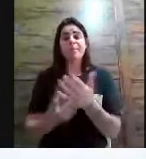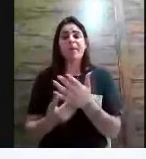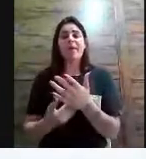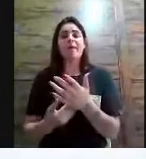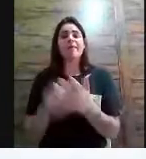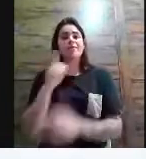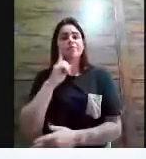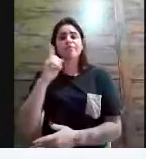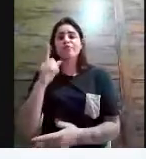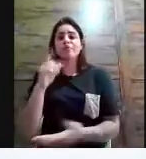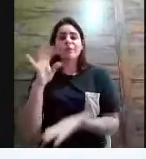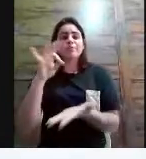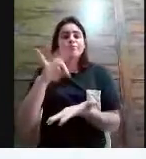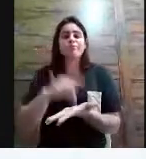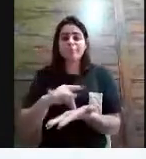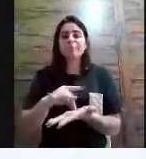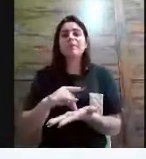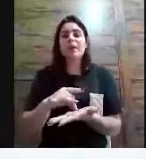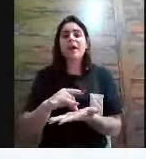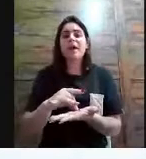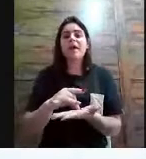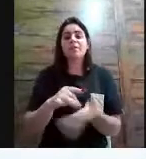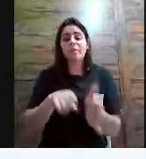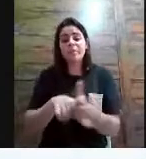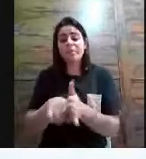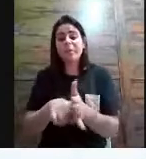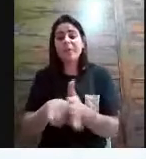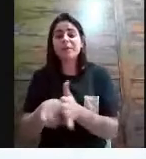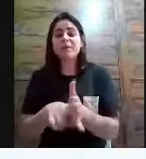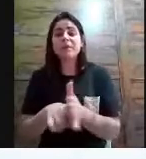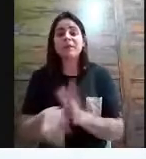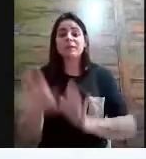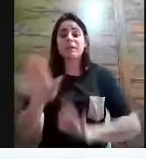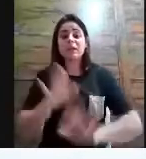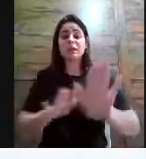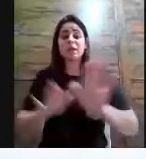usados, indicação de tratamentos que não têm